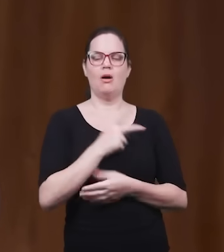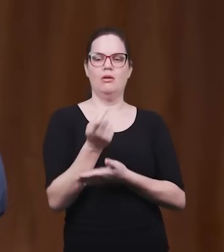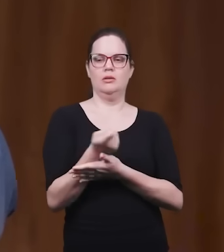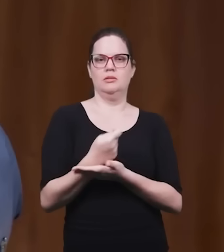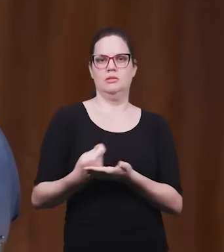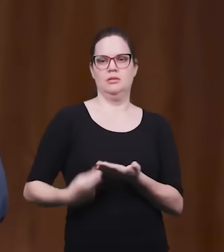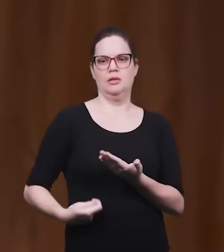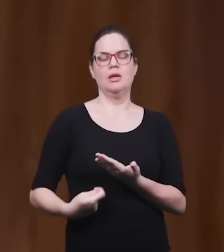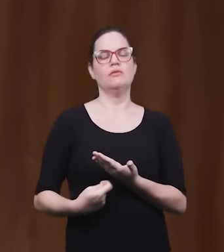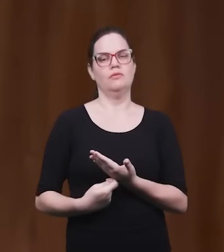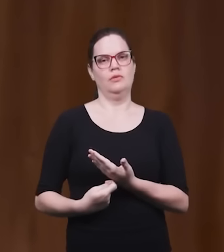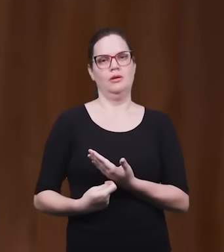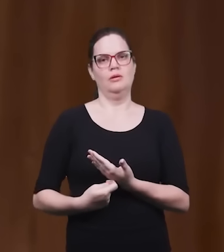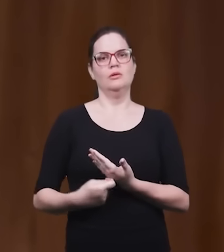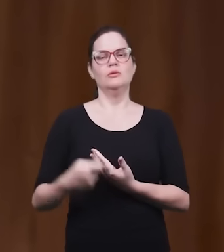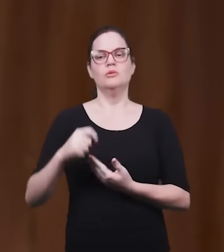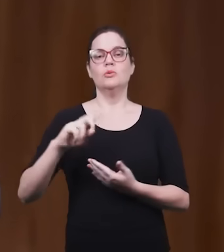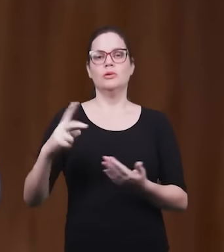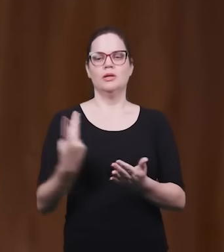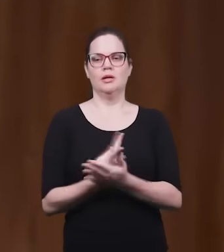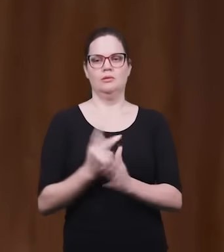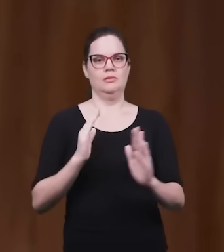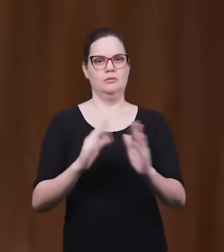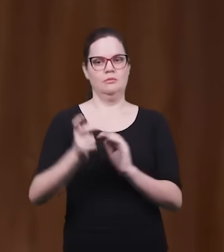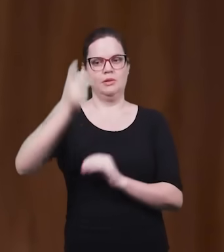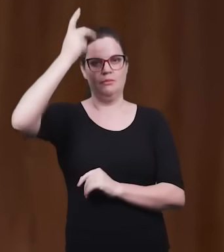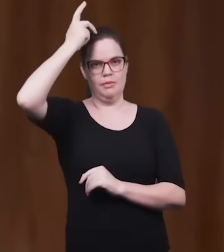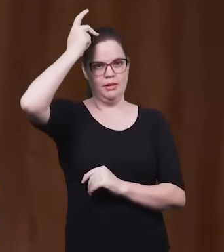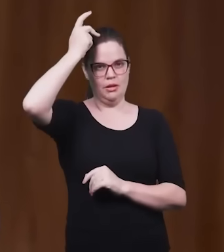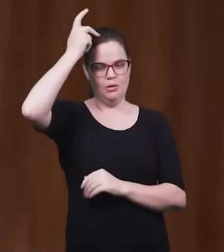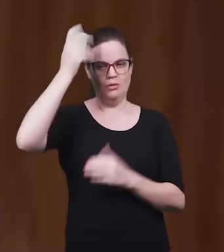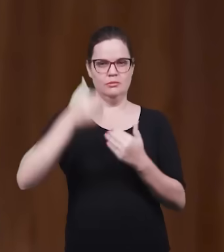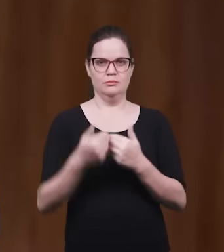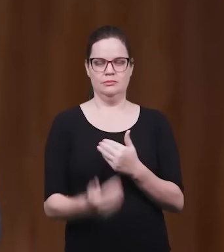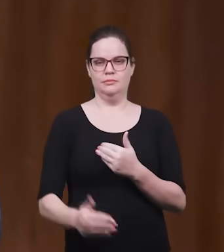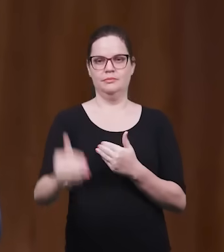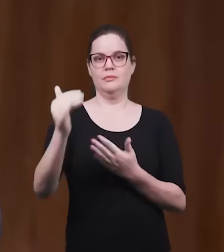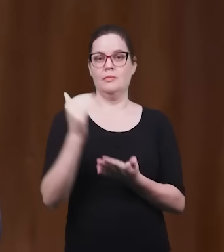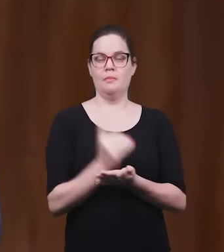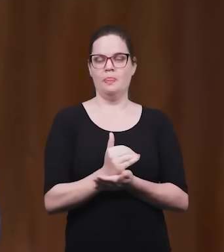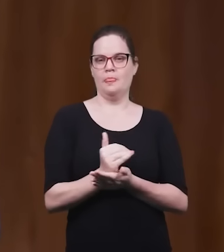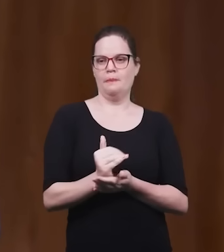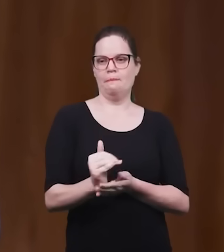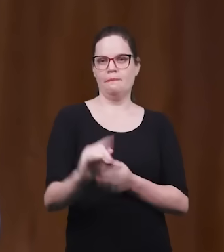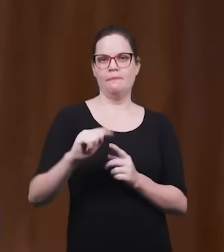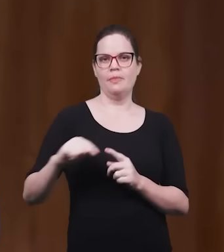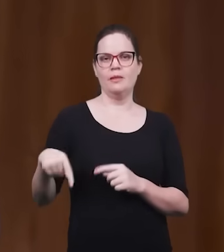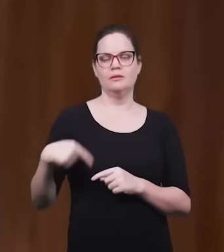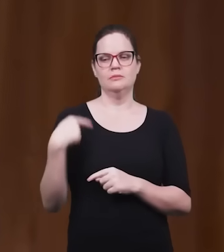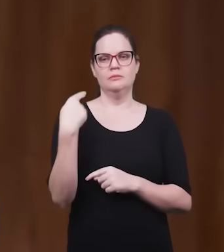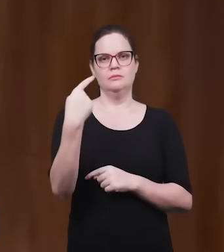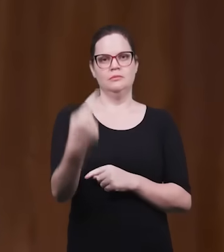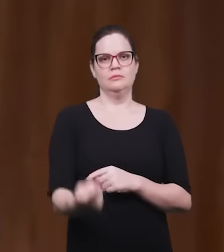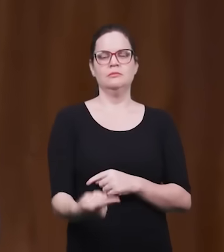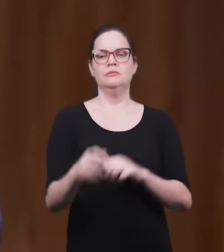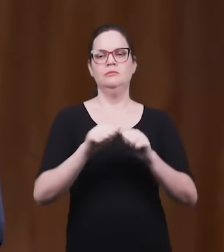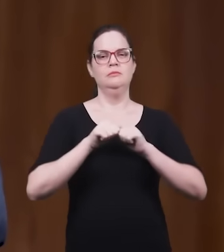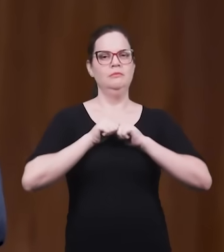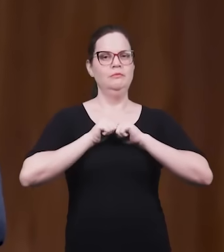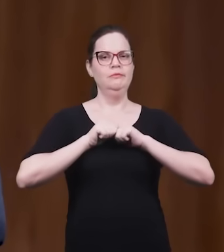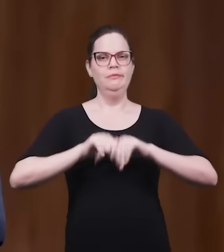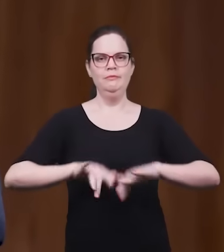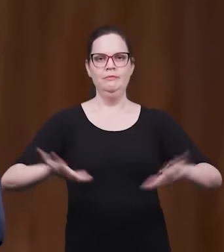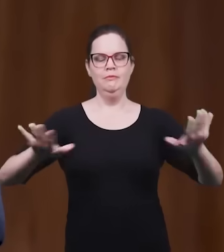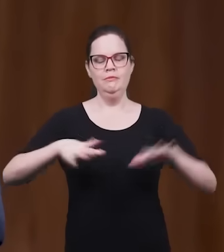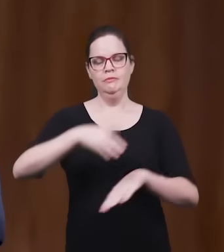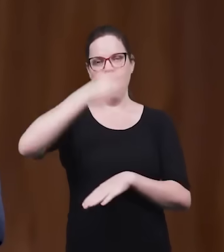que aconteceu no Pentecostes, começa a acontecer naquele dia de Pentecostes e depois se estende por toda a vida